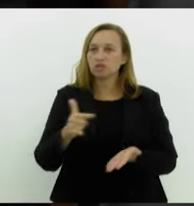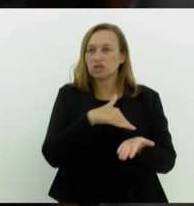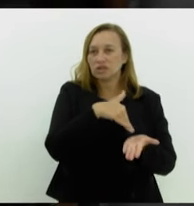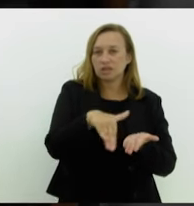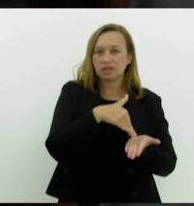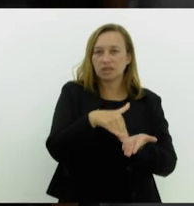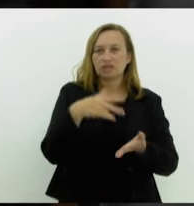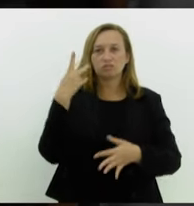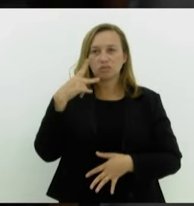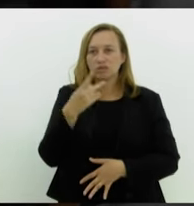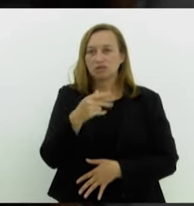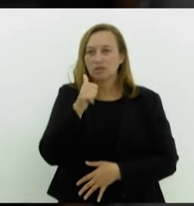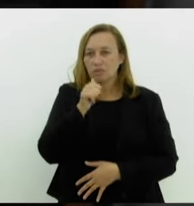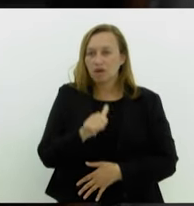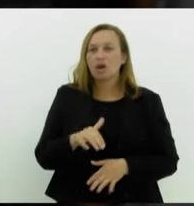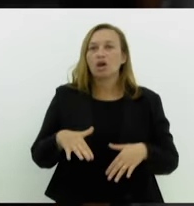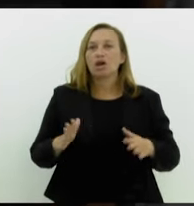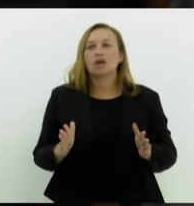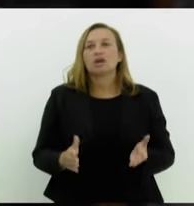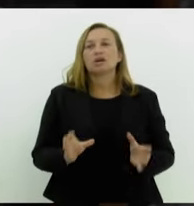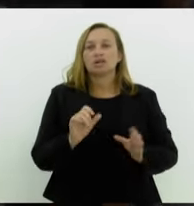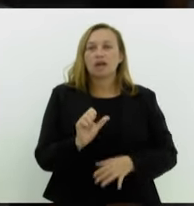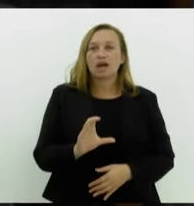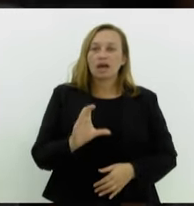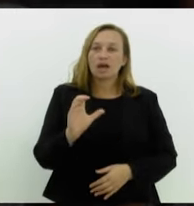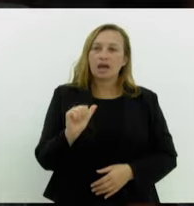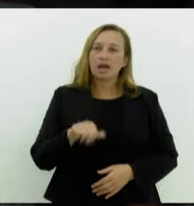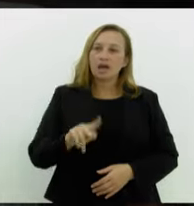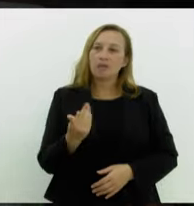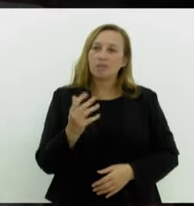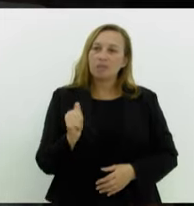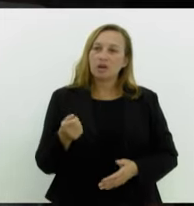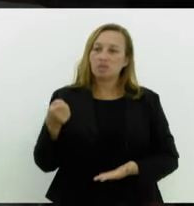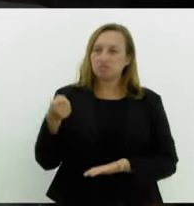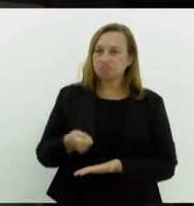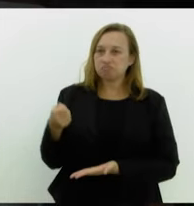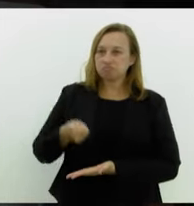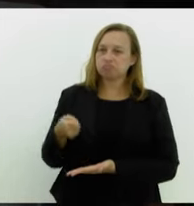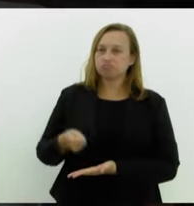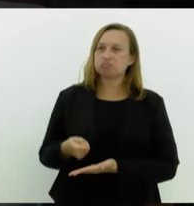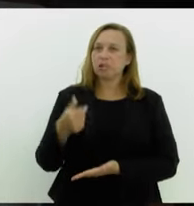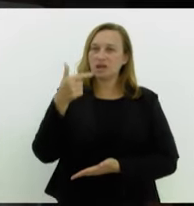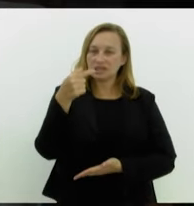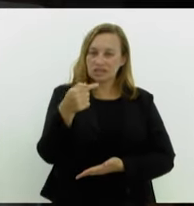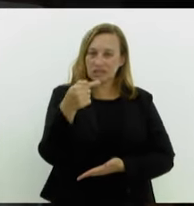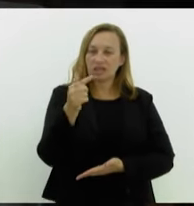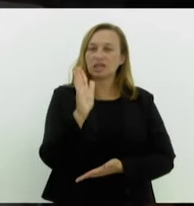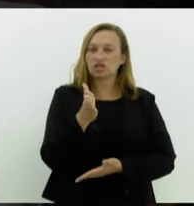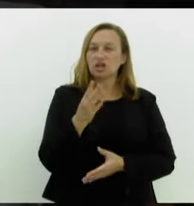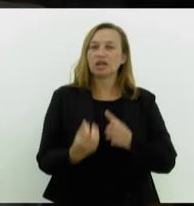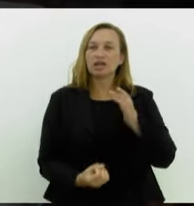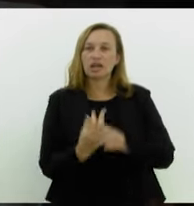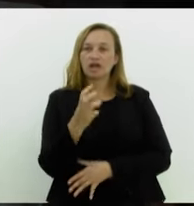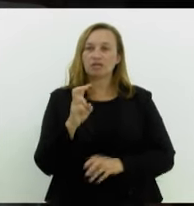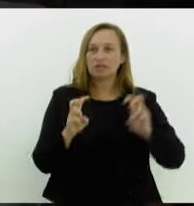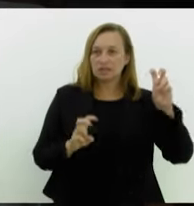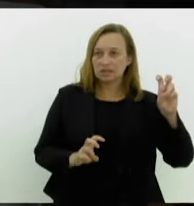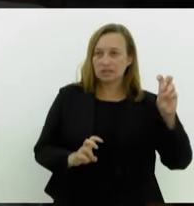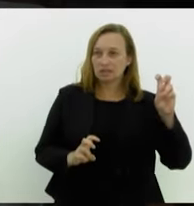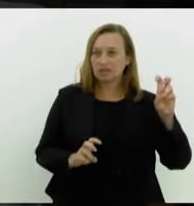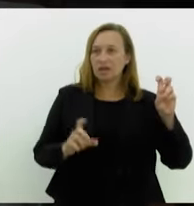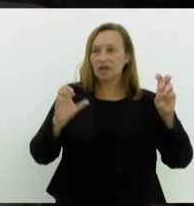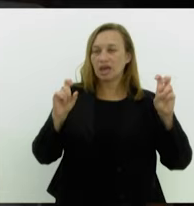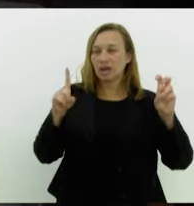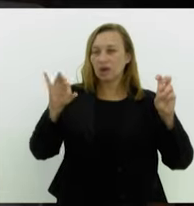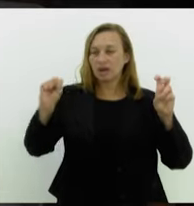das mulheres e aí na campanha Ben nós marcamos em cima dos 7 C já criaram e a Eloísa é